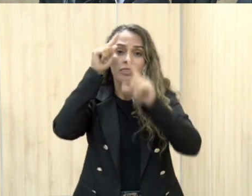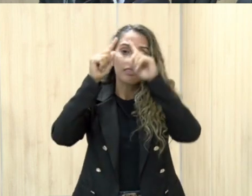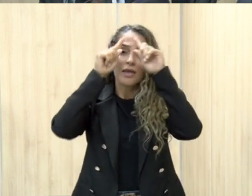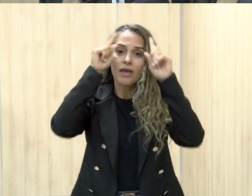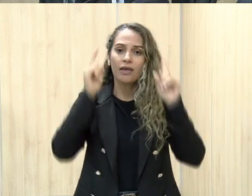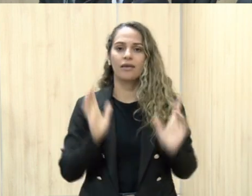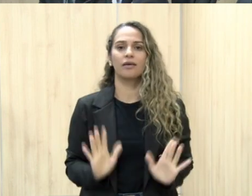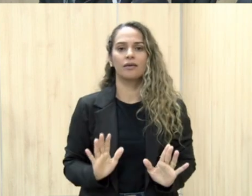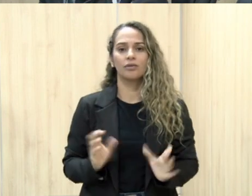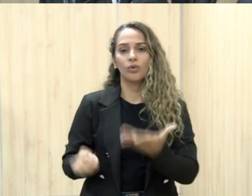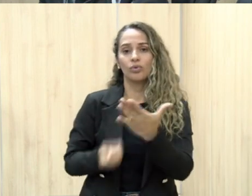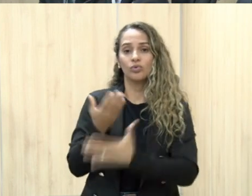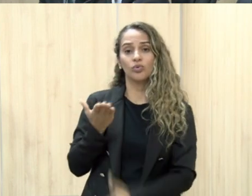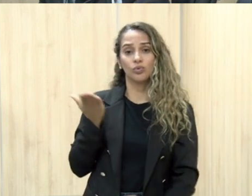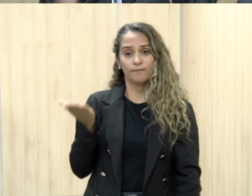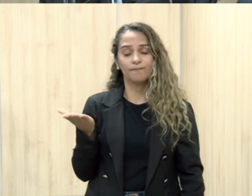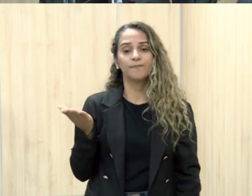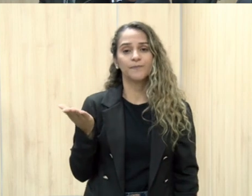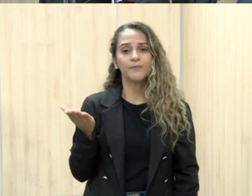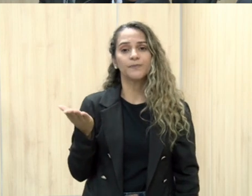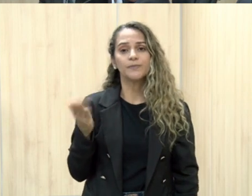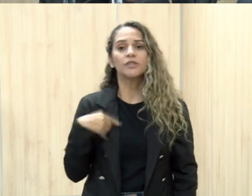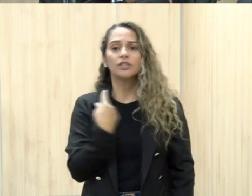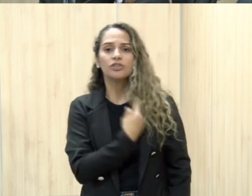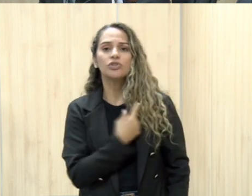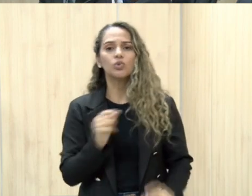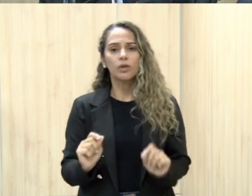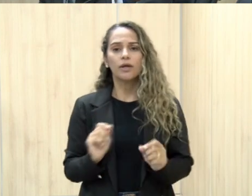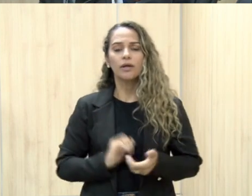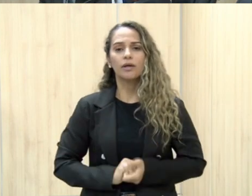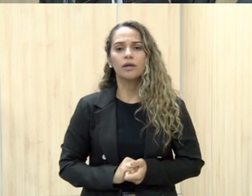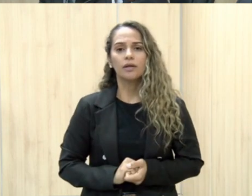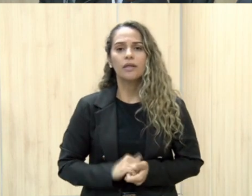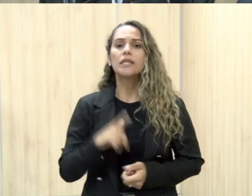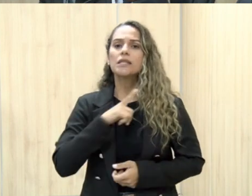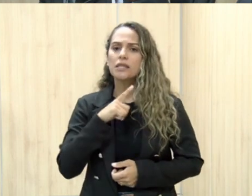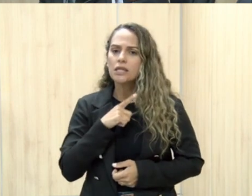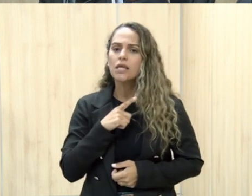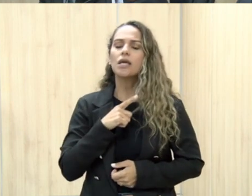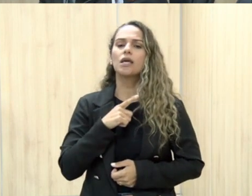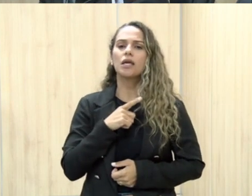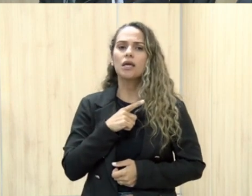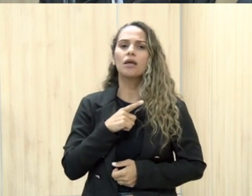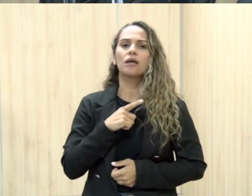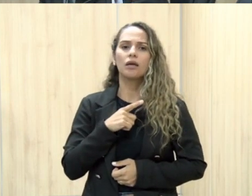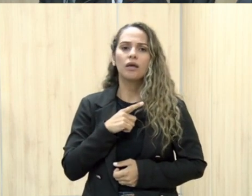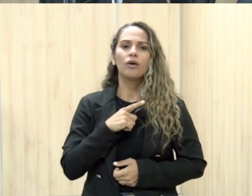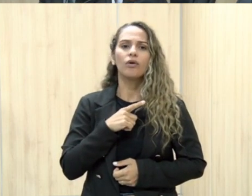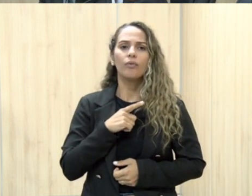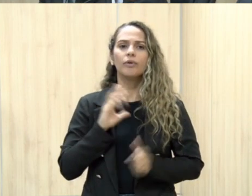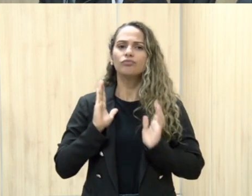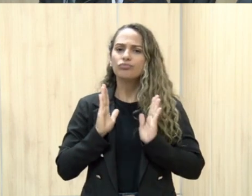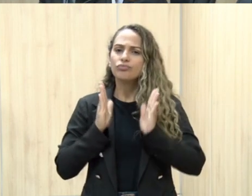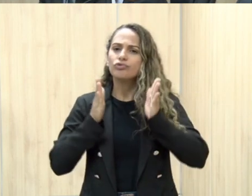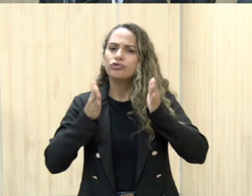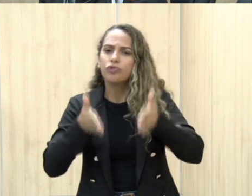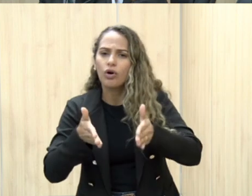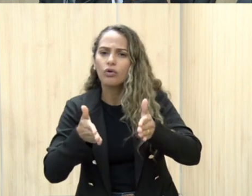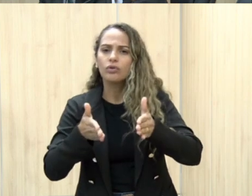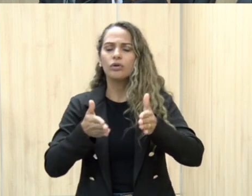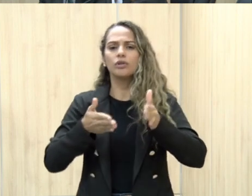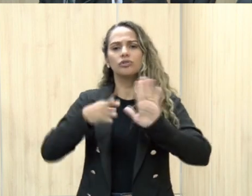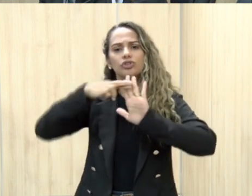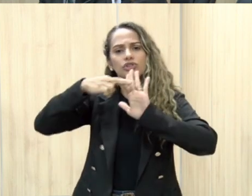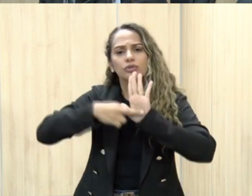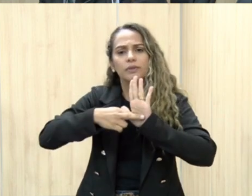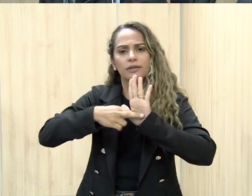do do autor e a gente por um caminho regimental que nós temos um caminho Qual que é o caminho quando